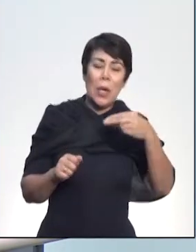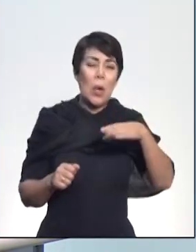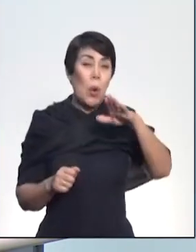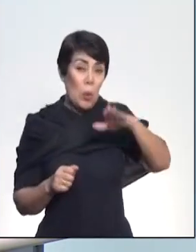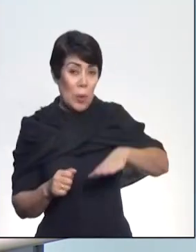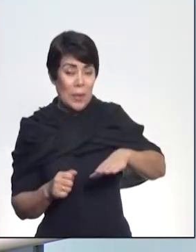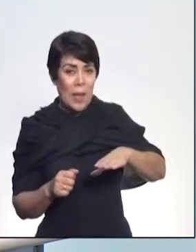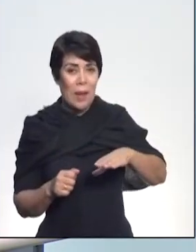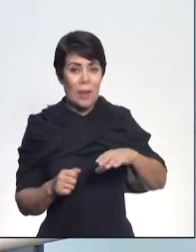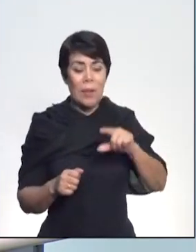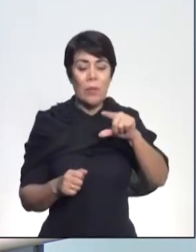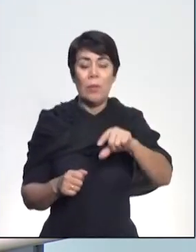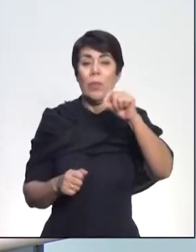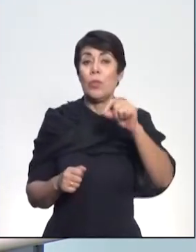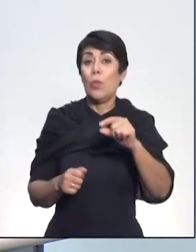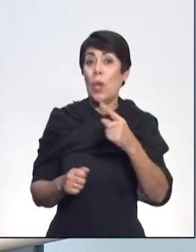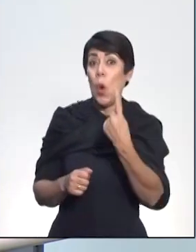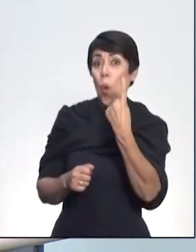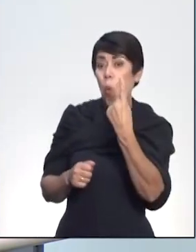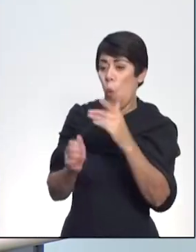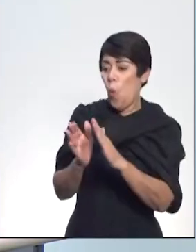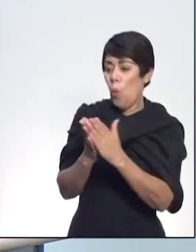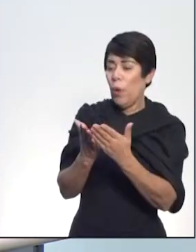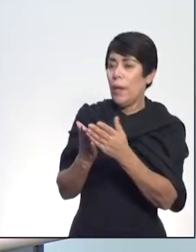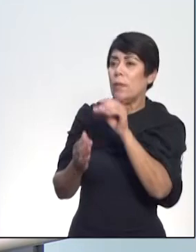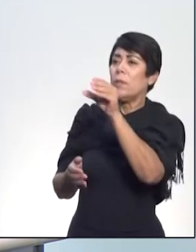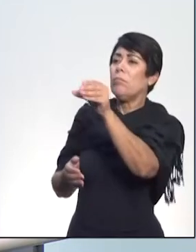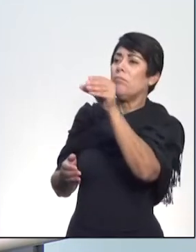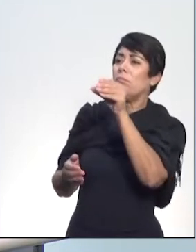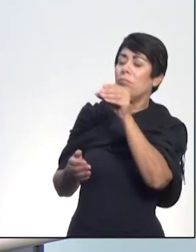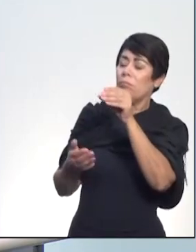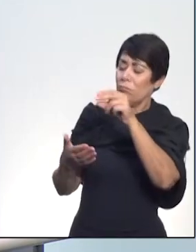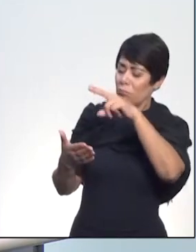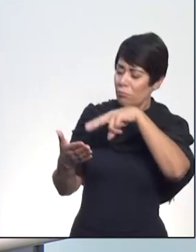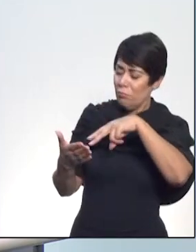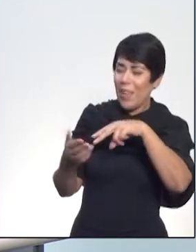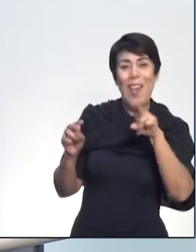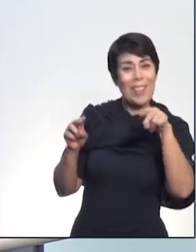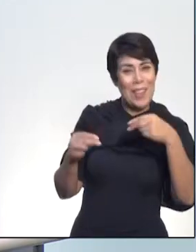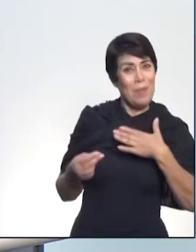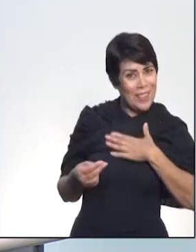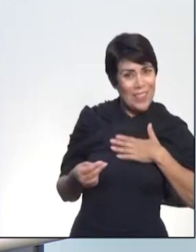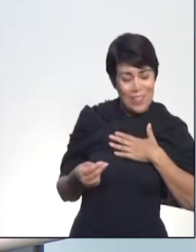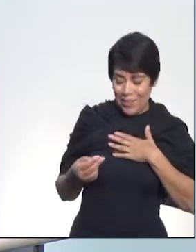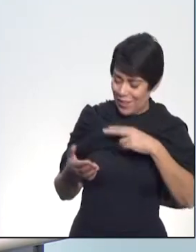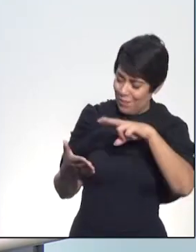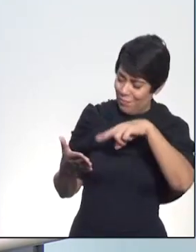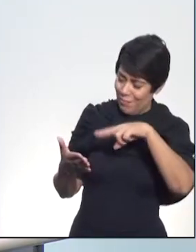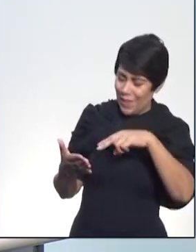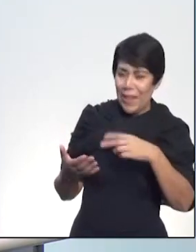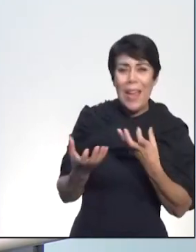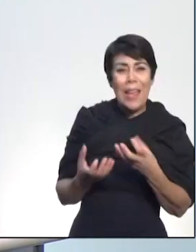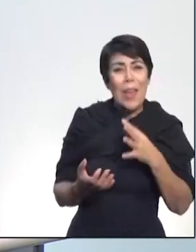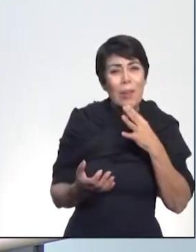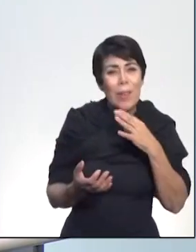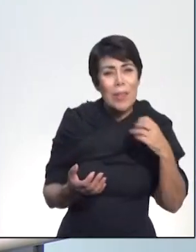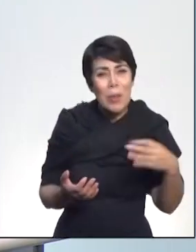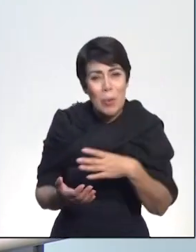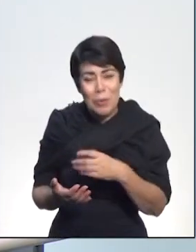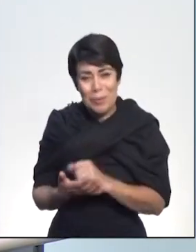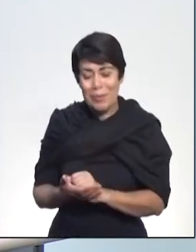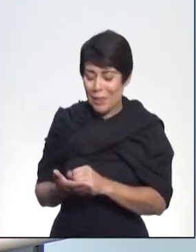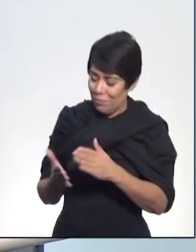da noite, né, eu vou pegar aquilo que eu me propus a conhecer e a